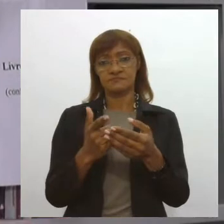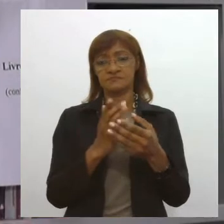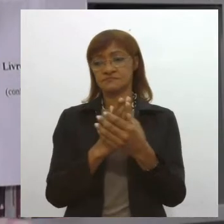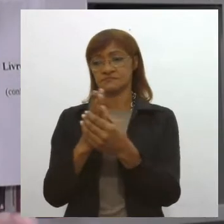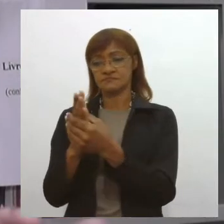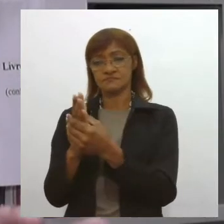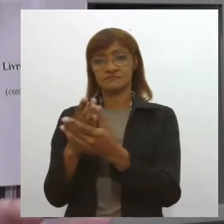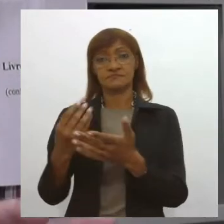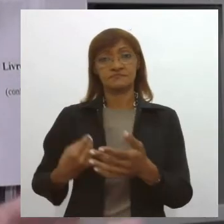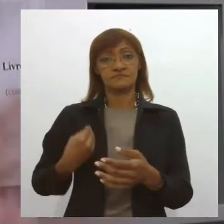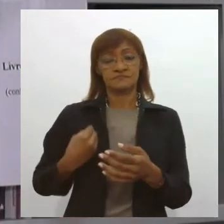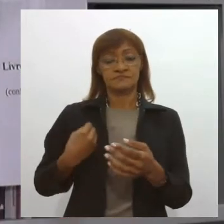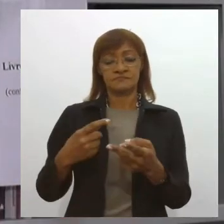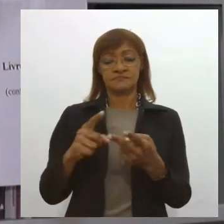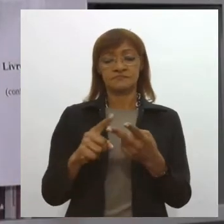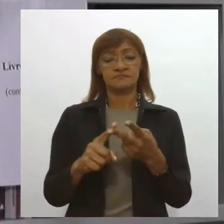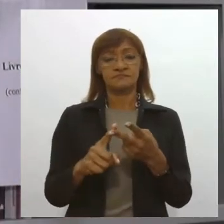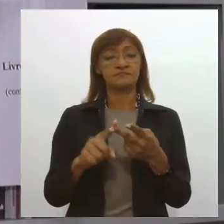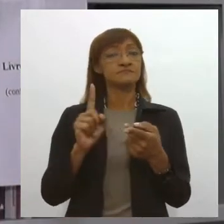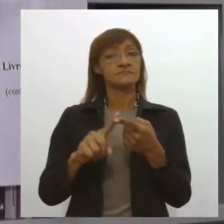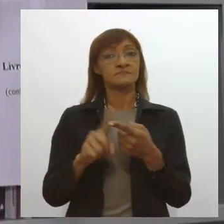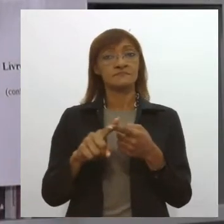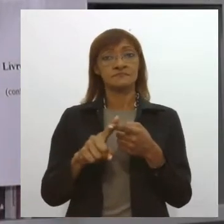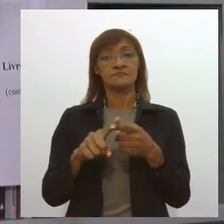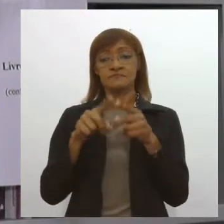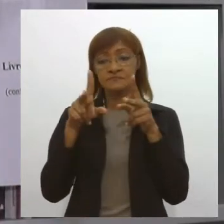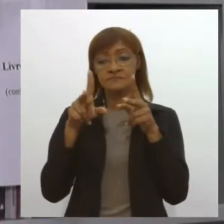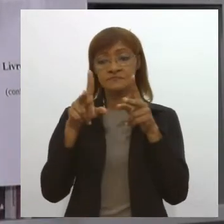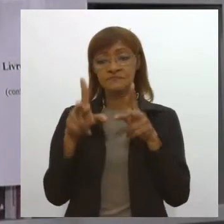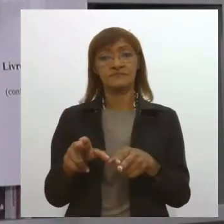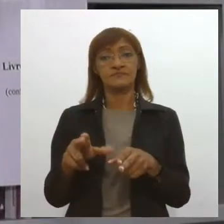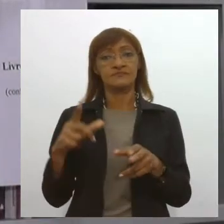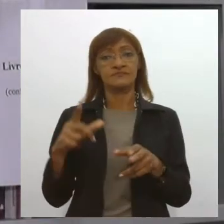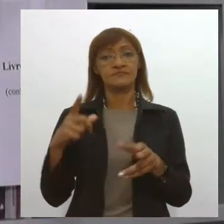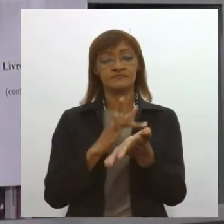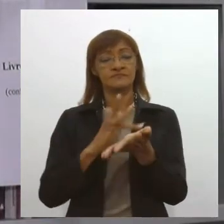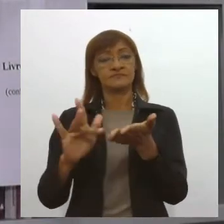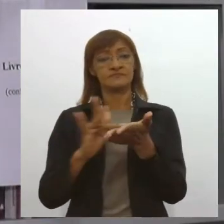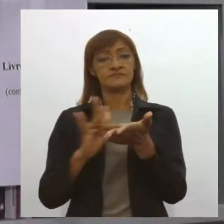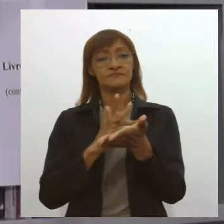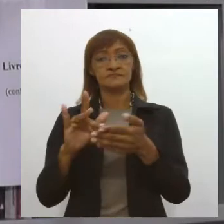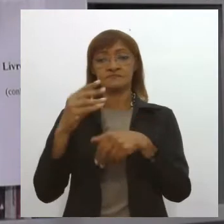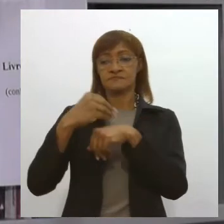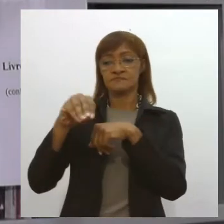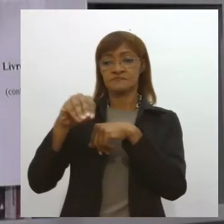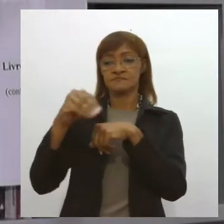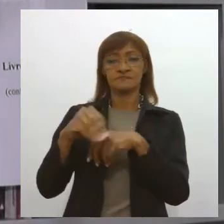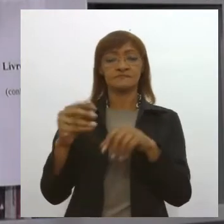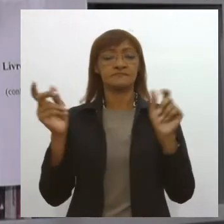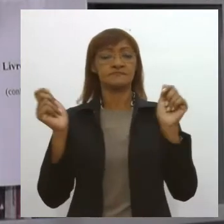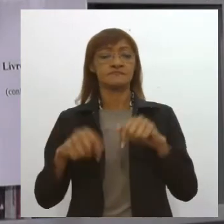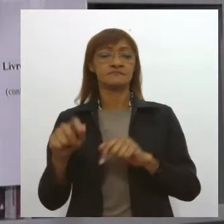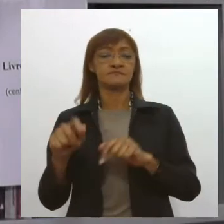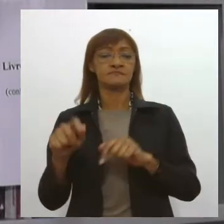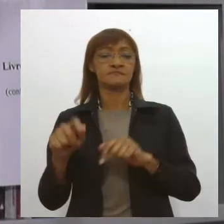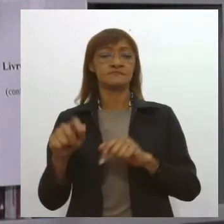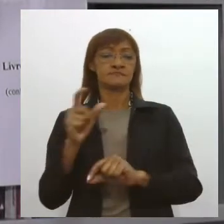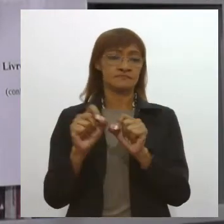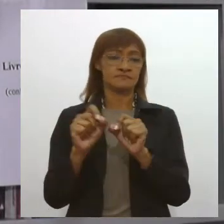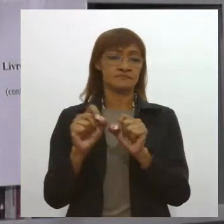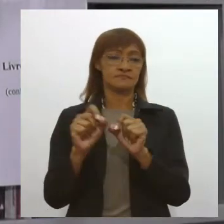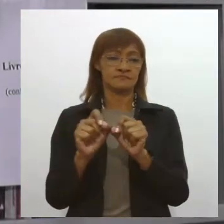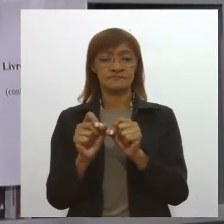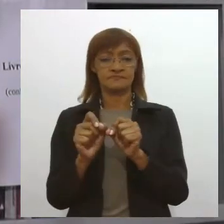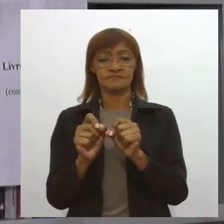físico e, ao mesmo tempo, a gente trabalha com informações digitais. Então, por exemplo, eu posso ter, inclusive,